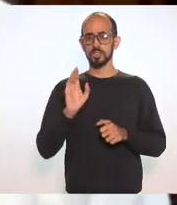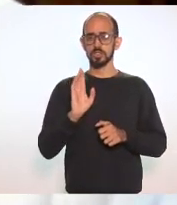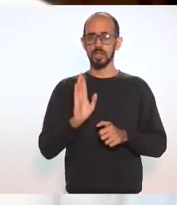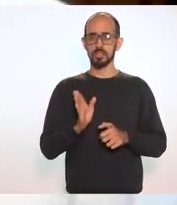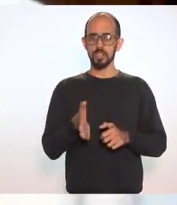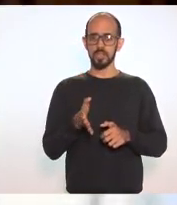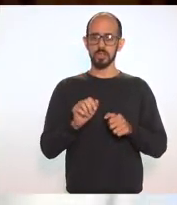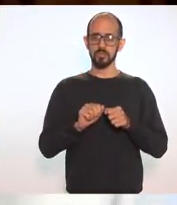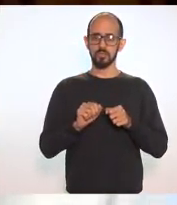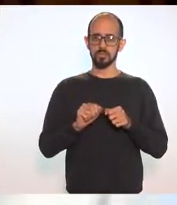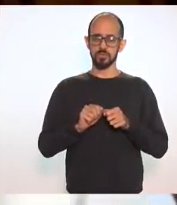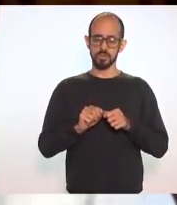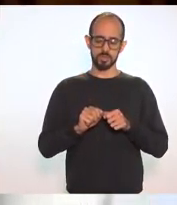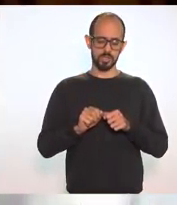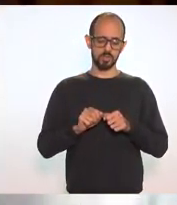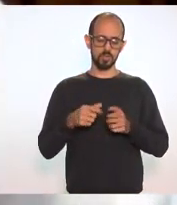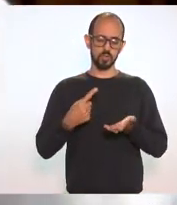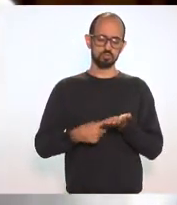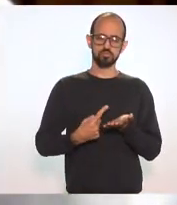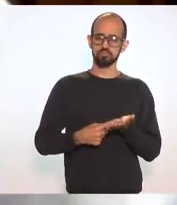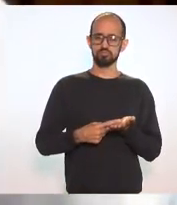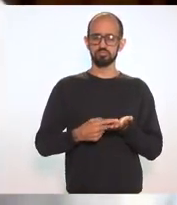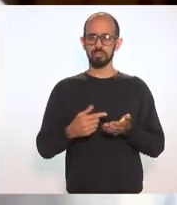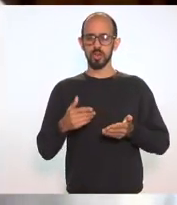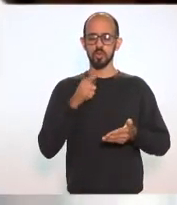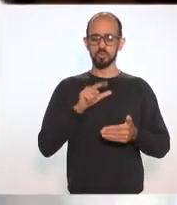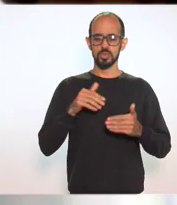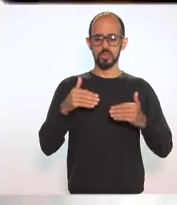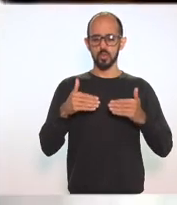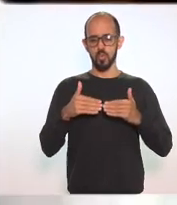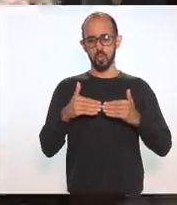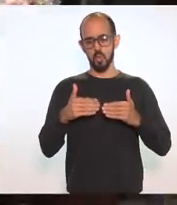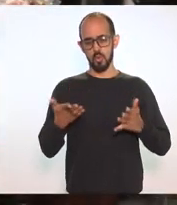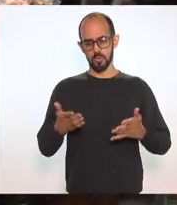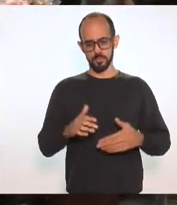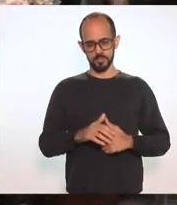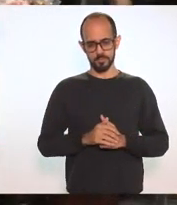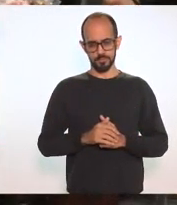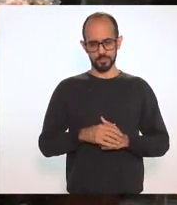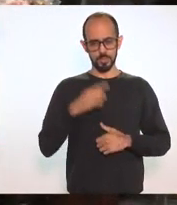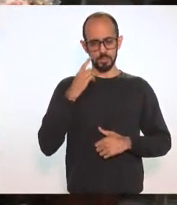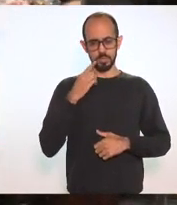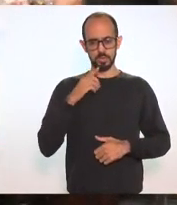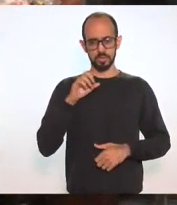é buscando o consenso. Obrigado. Deputada deputada Dani.